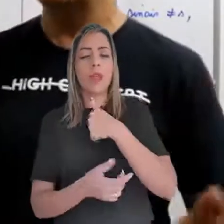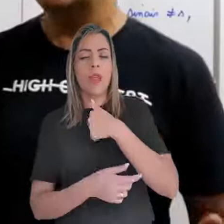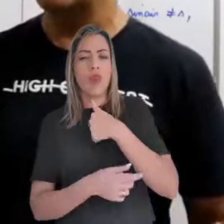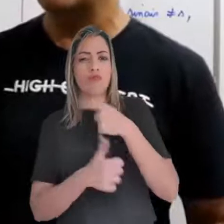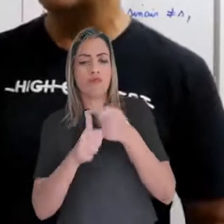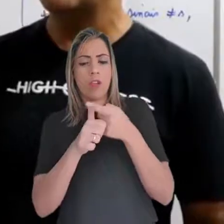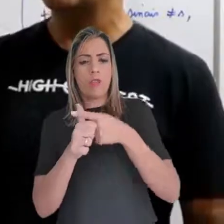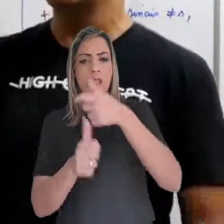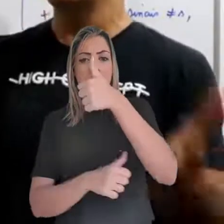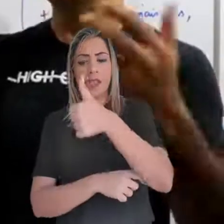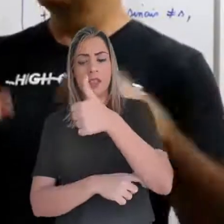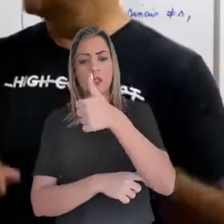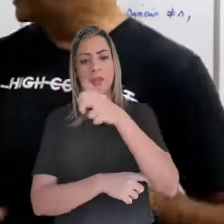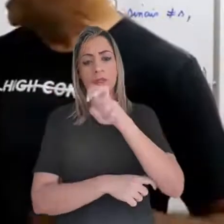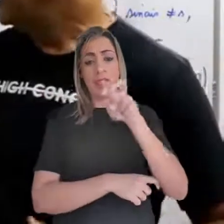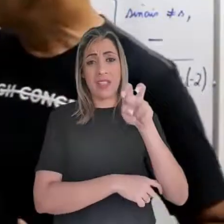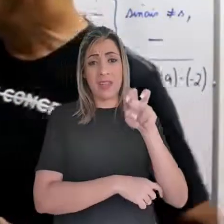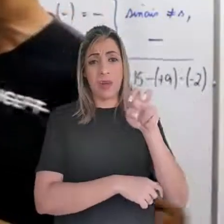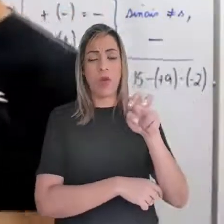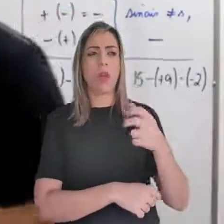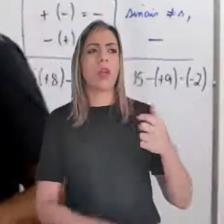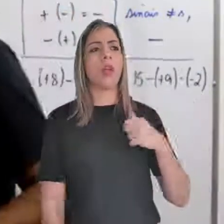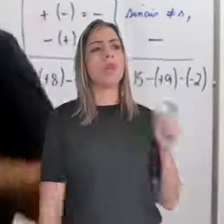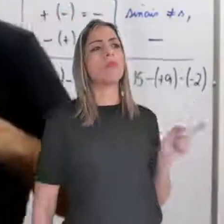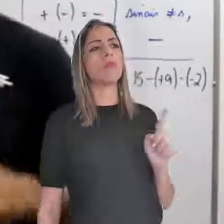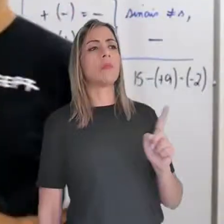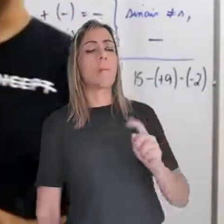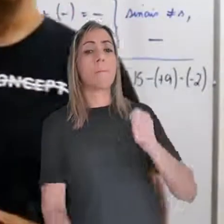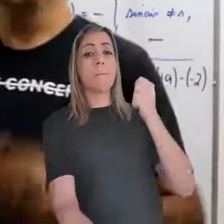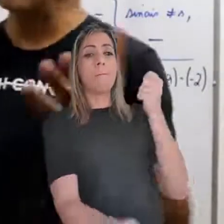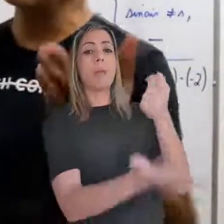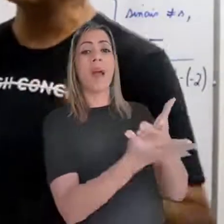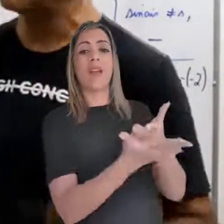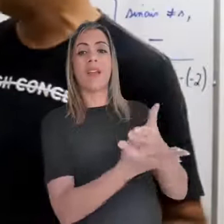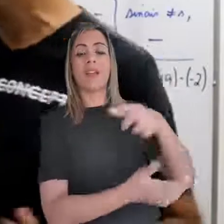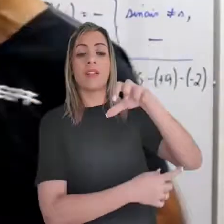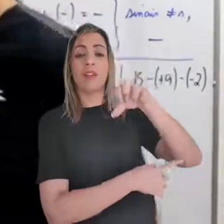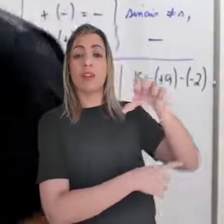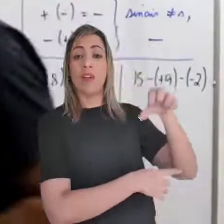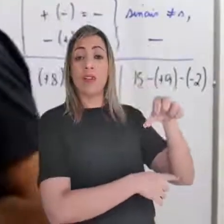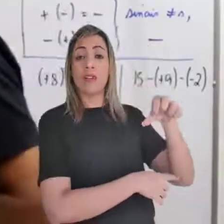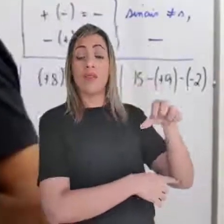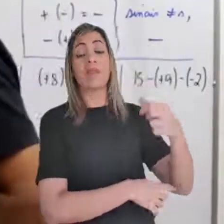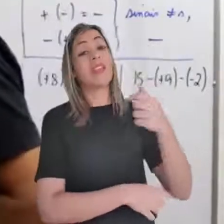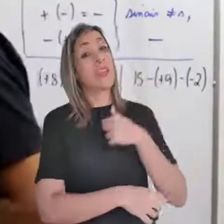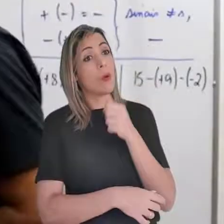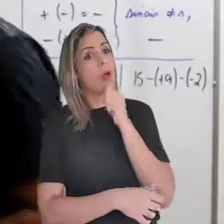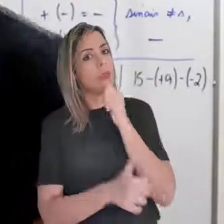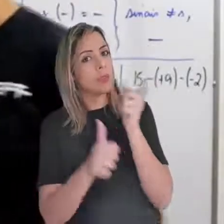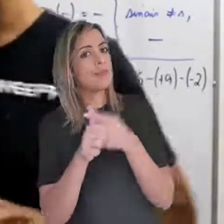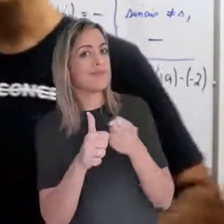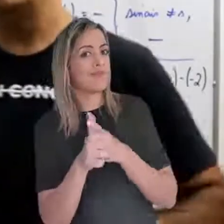devia 155, fui lá e paguei com 99. Claro, você sabe, eu ainda